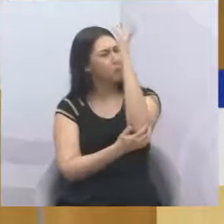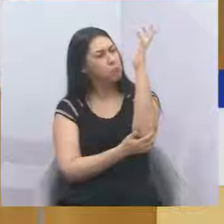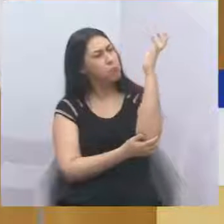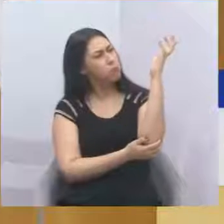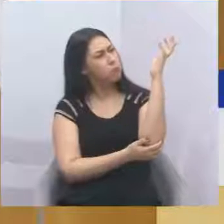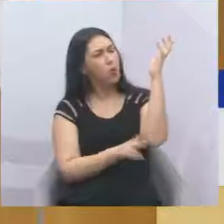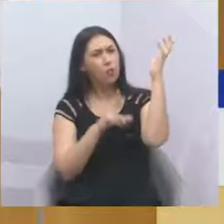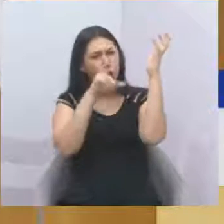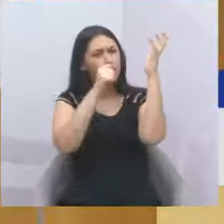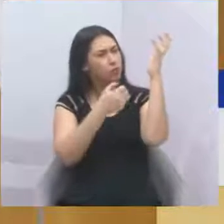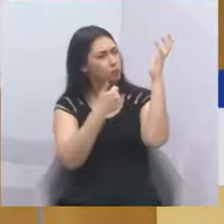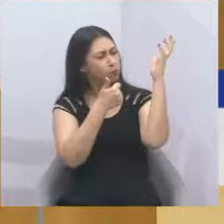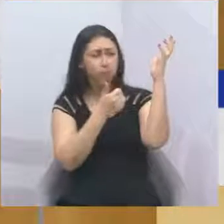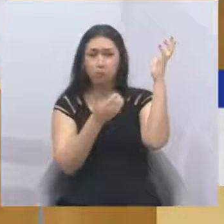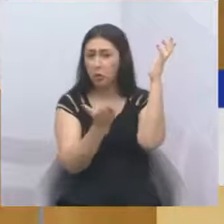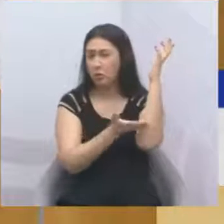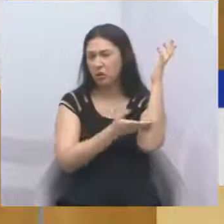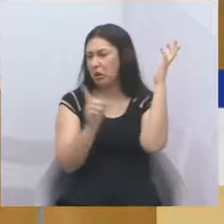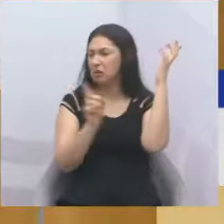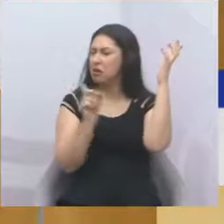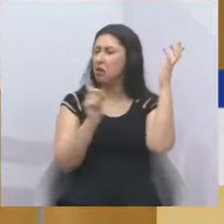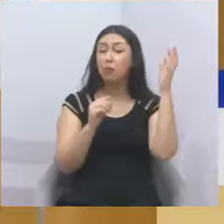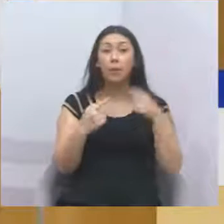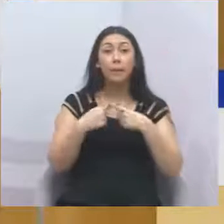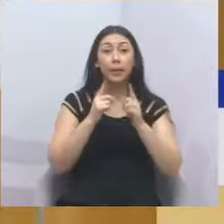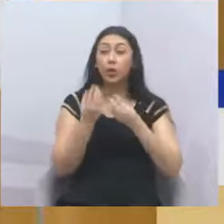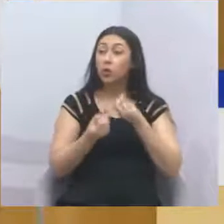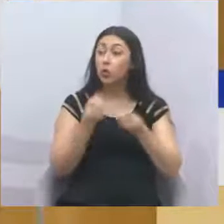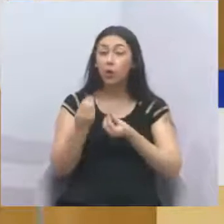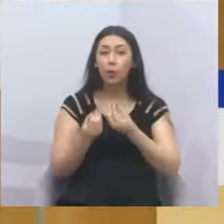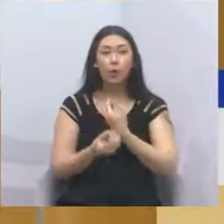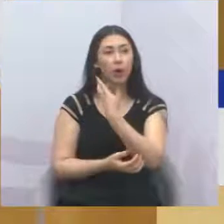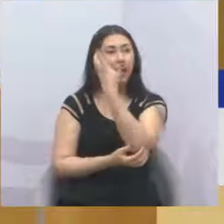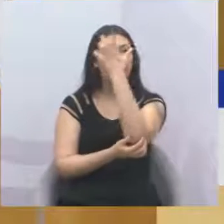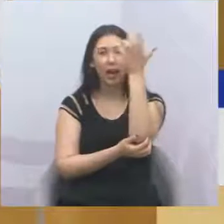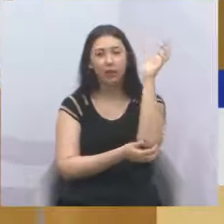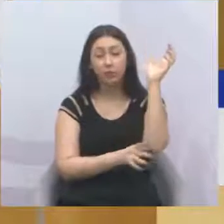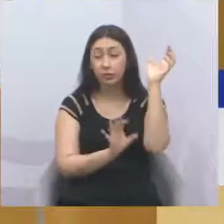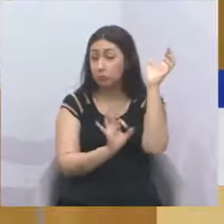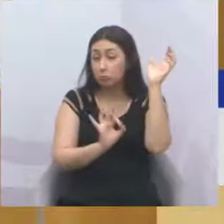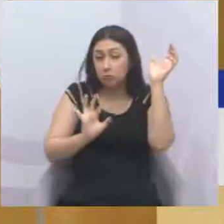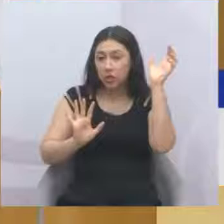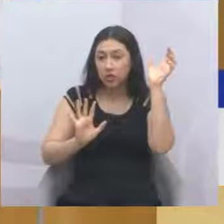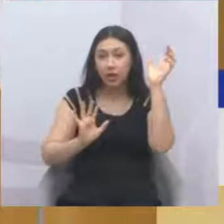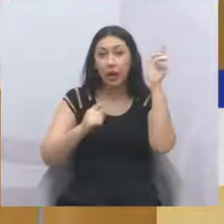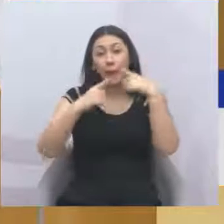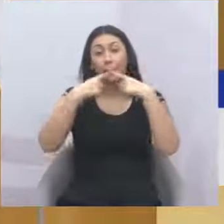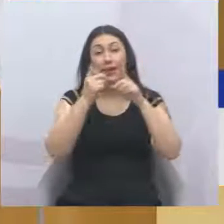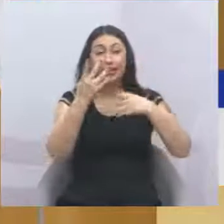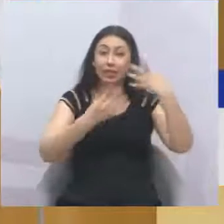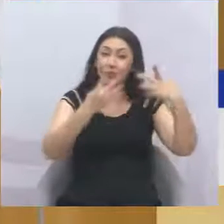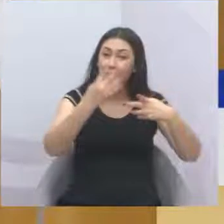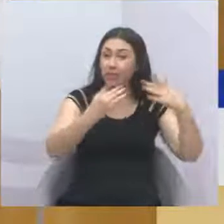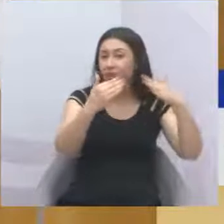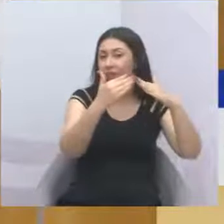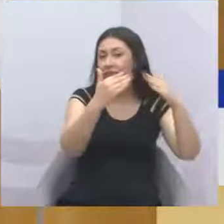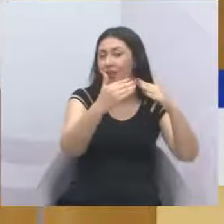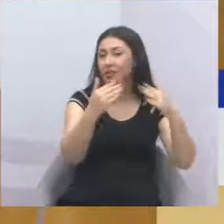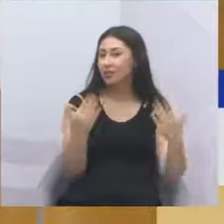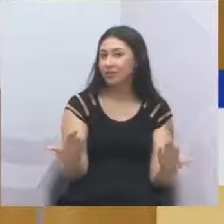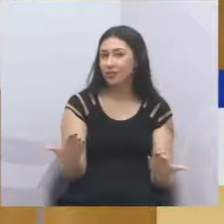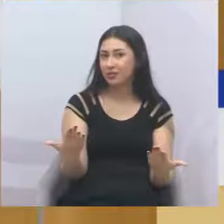isso. Não é? Como que nós vamos manter uma árvore, vereador Sazaki, que está, muitas vezes, provocando rachadura naquele